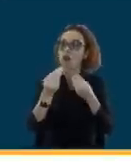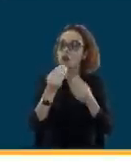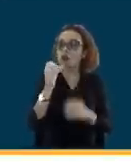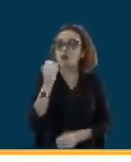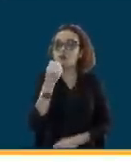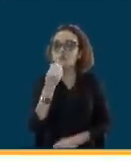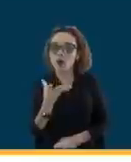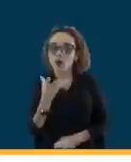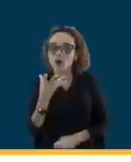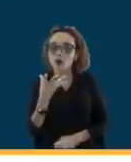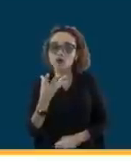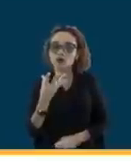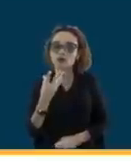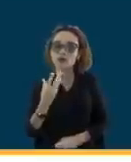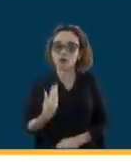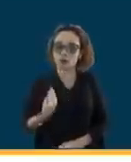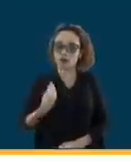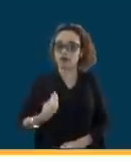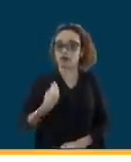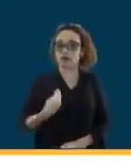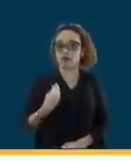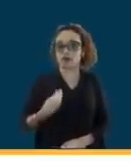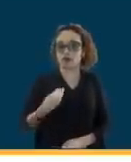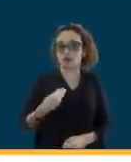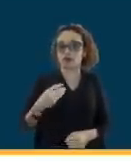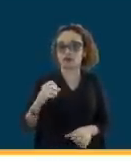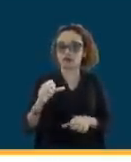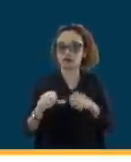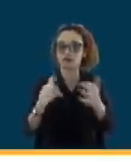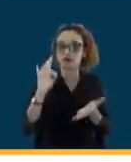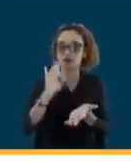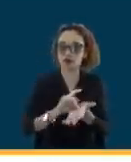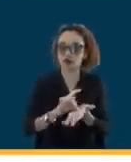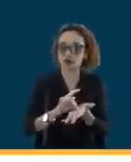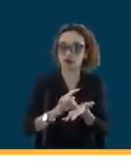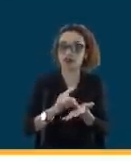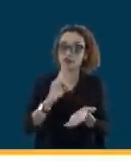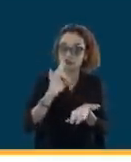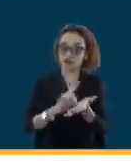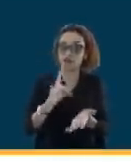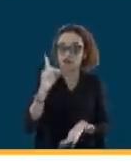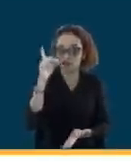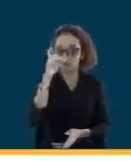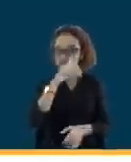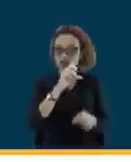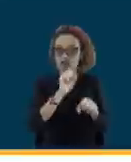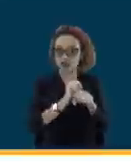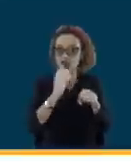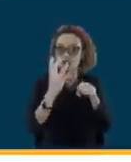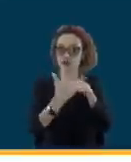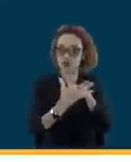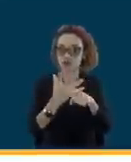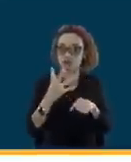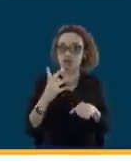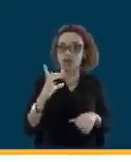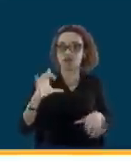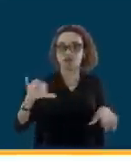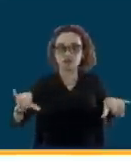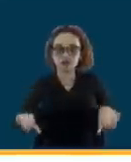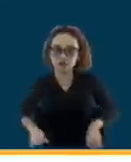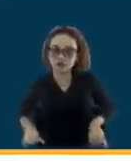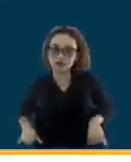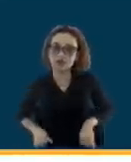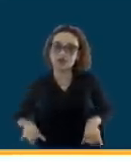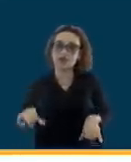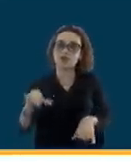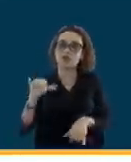dessa realização. É a realidade dificílima dessa pandemia, né? Com muitas dores, com muitas perdas, muita